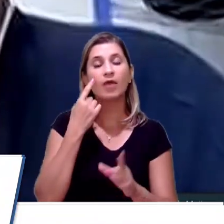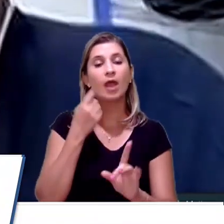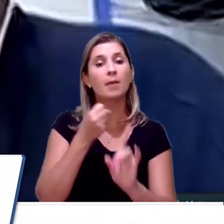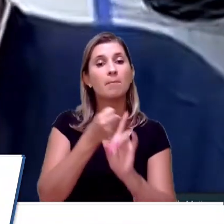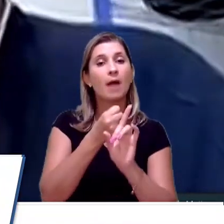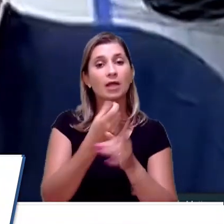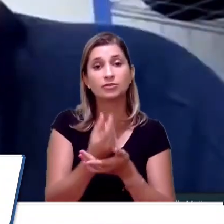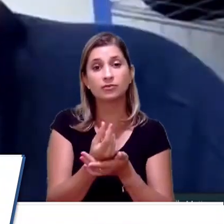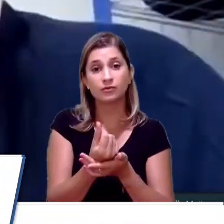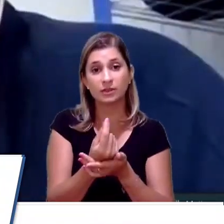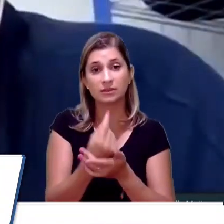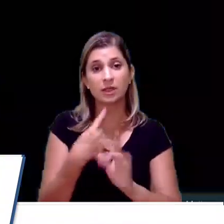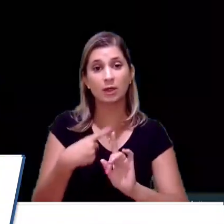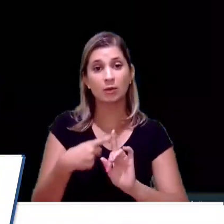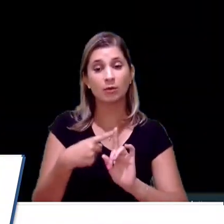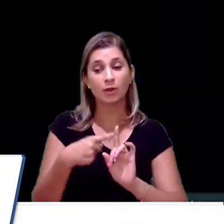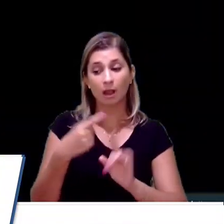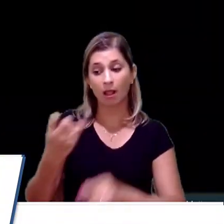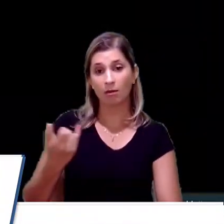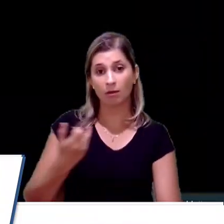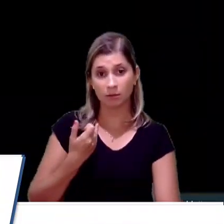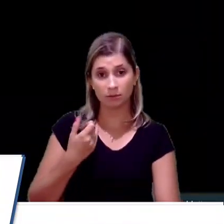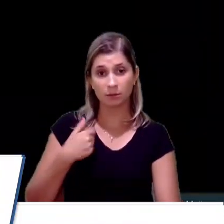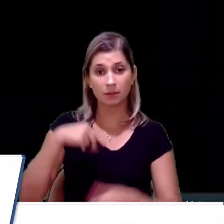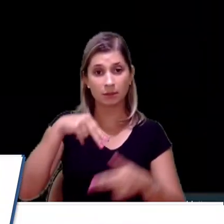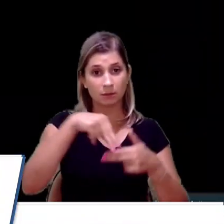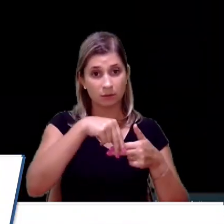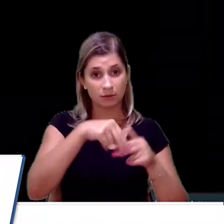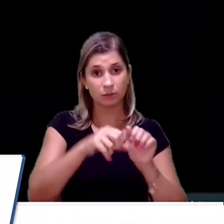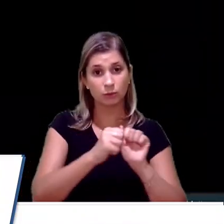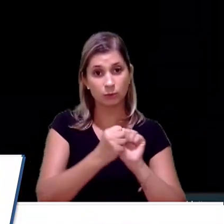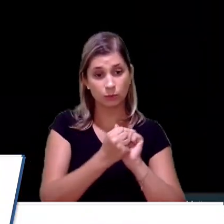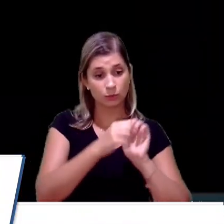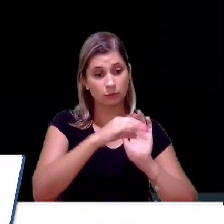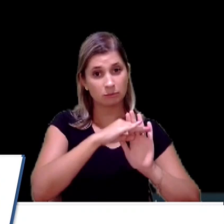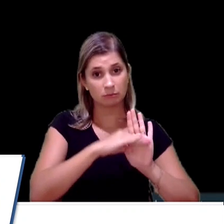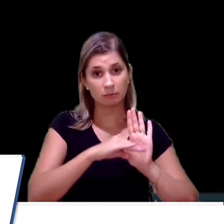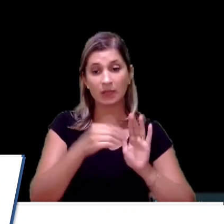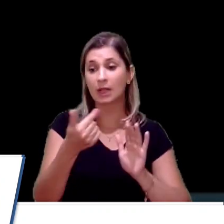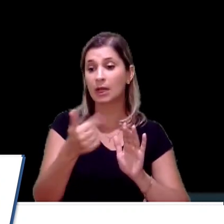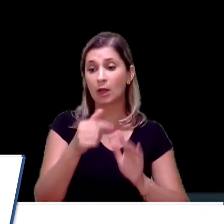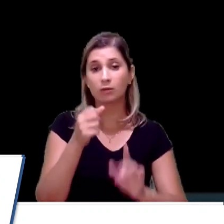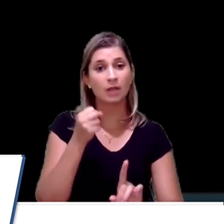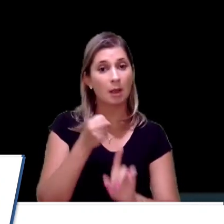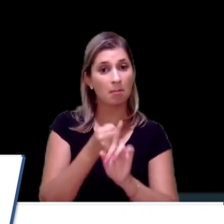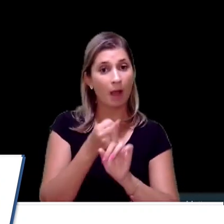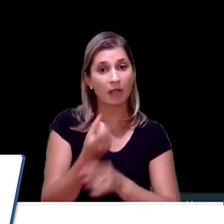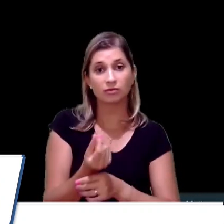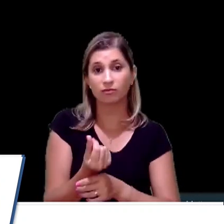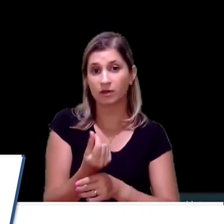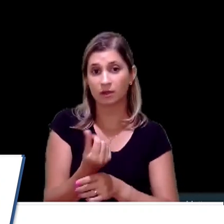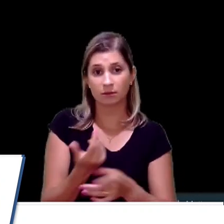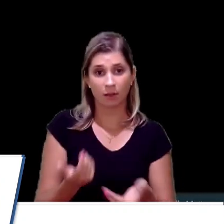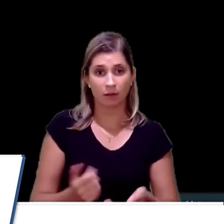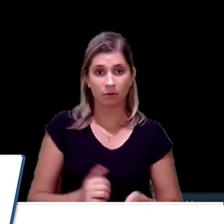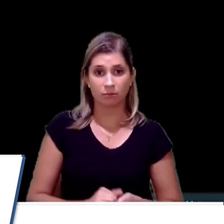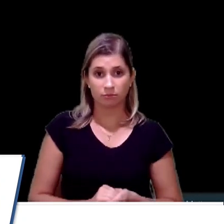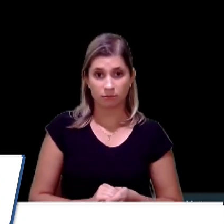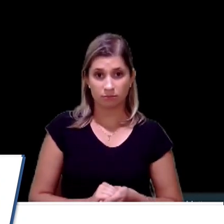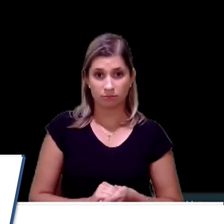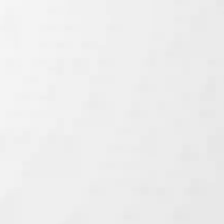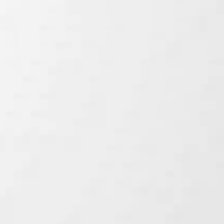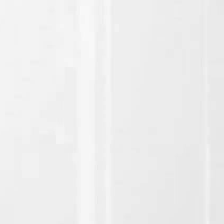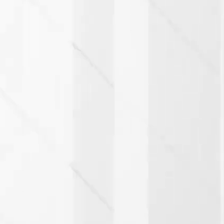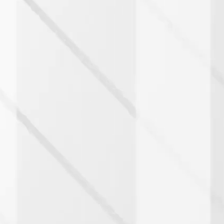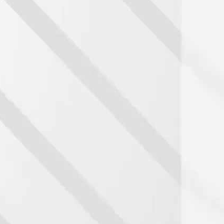foi fixado ou anexado aos autos e que não há impacto financeiro. Essa é a questão de ordem.